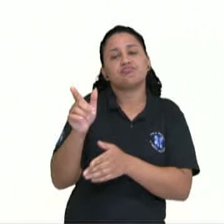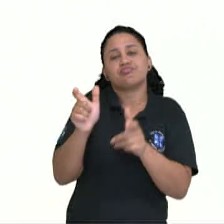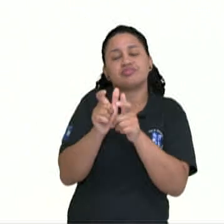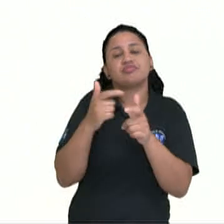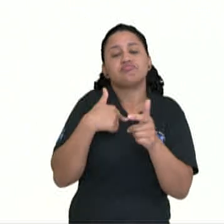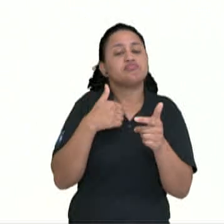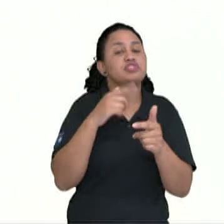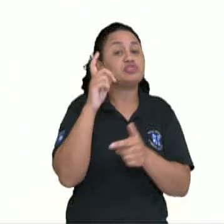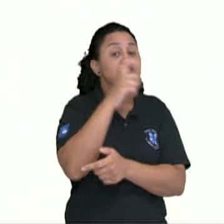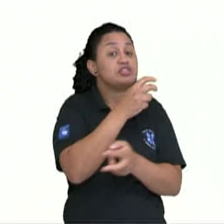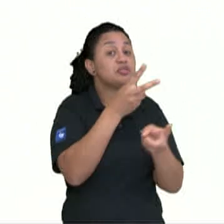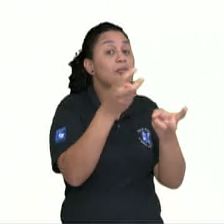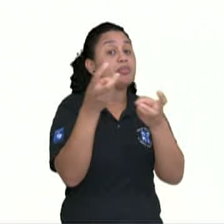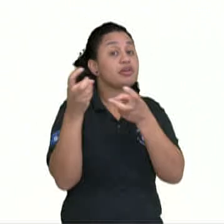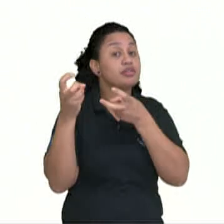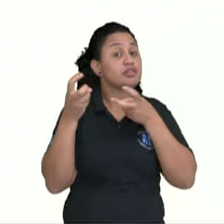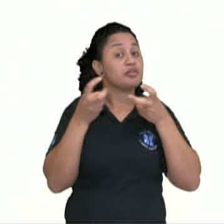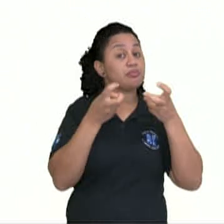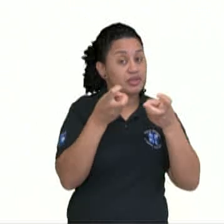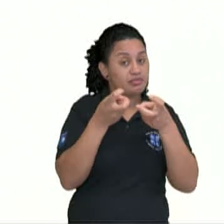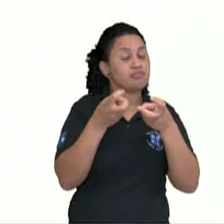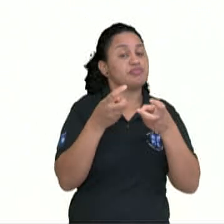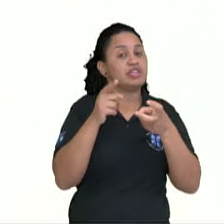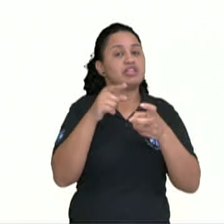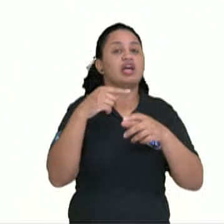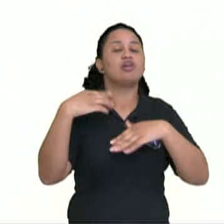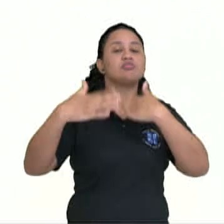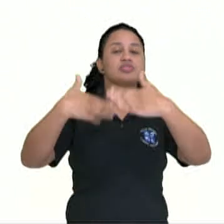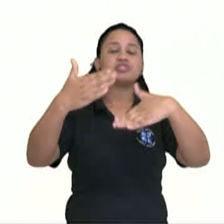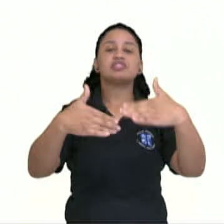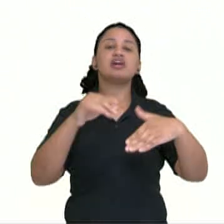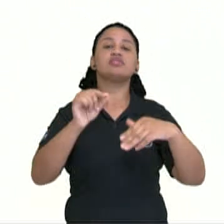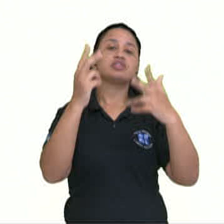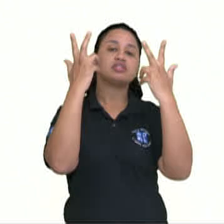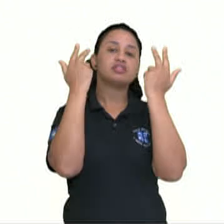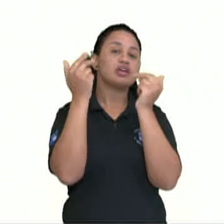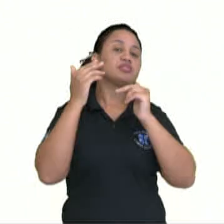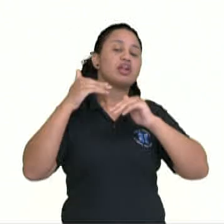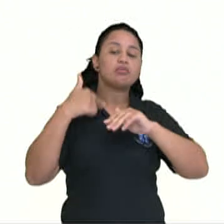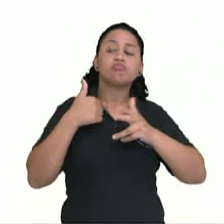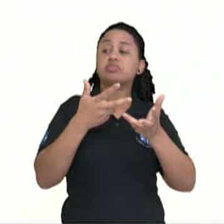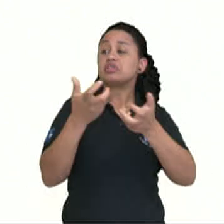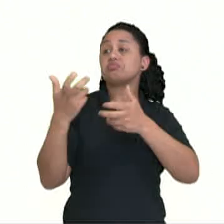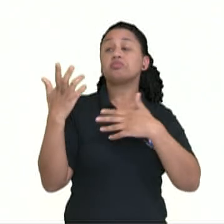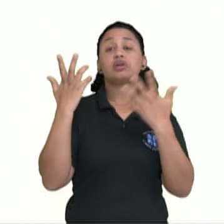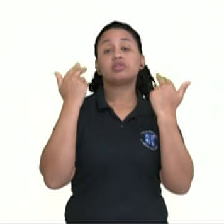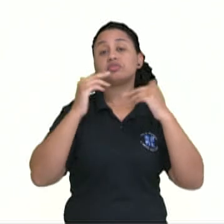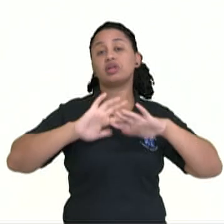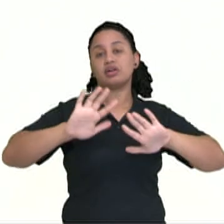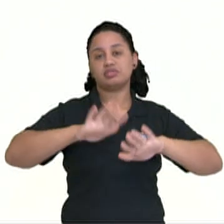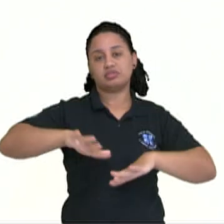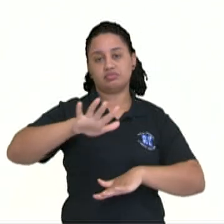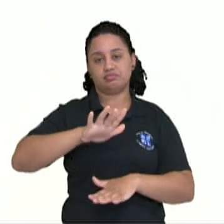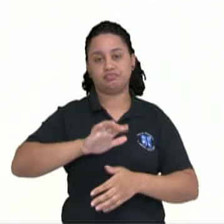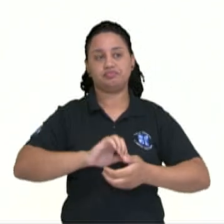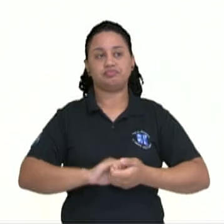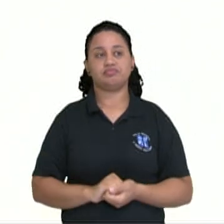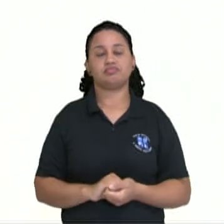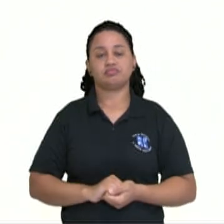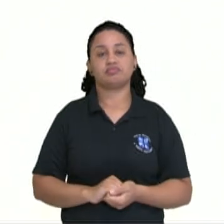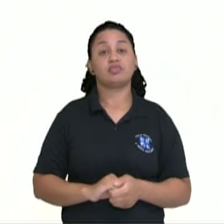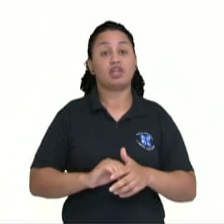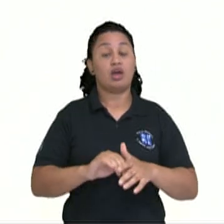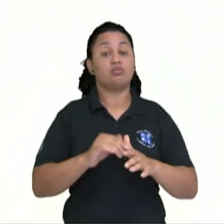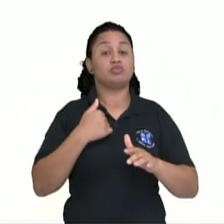são percebidas. Esse seria então o processo de naturalização do machismo. Notícia